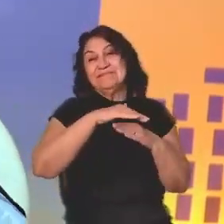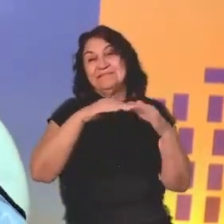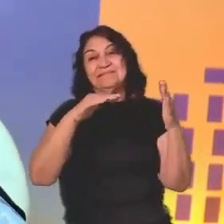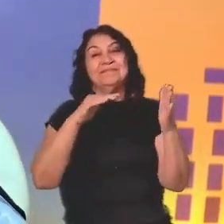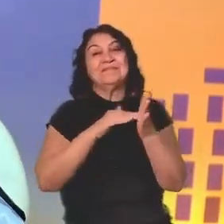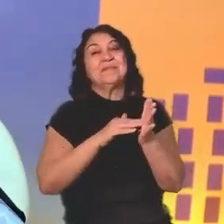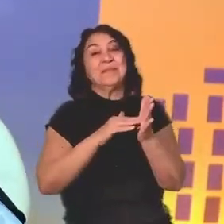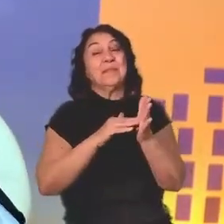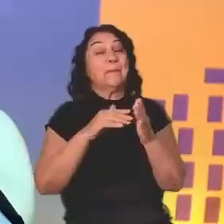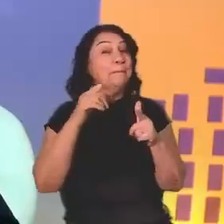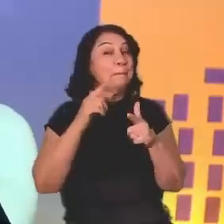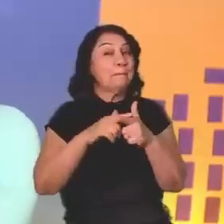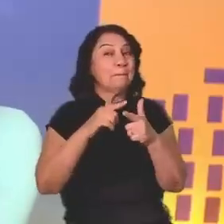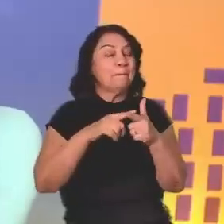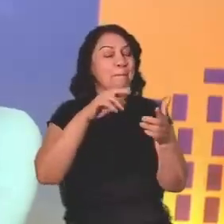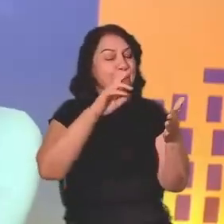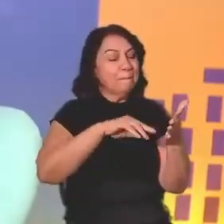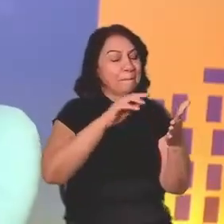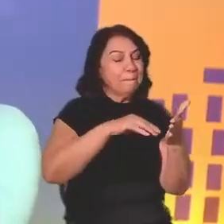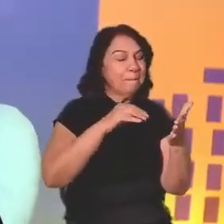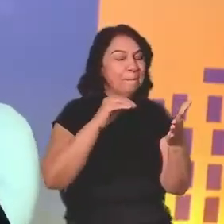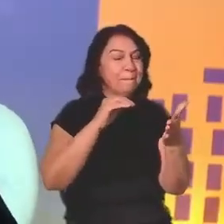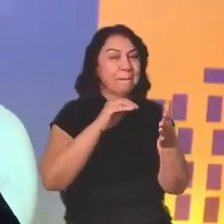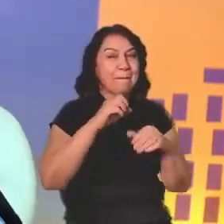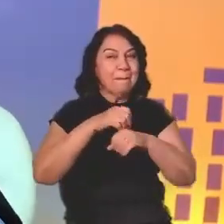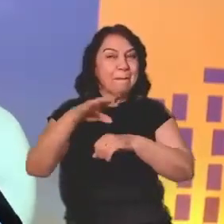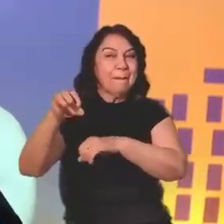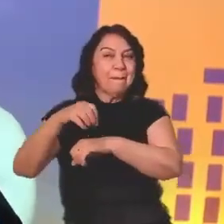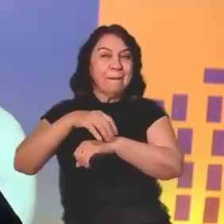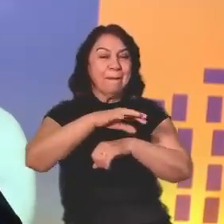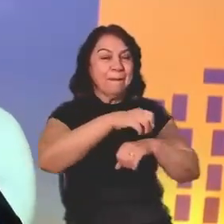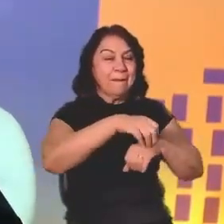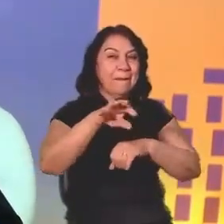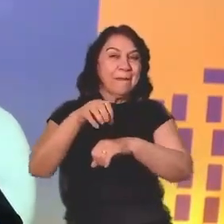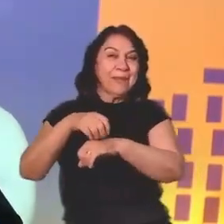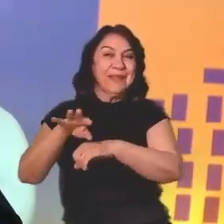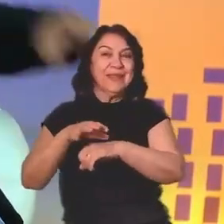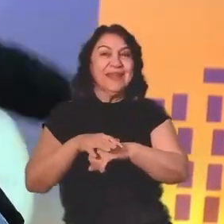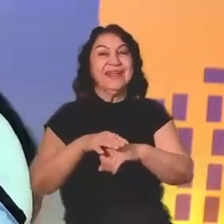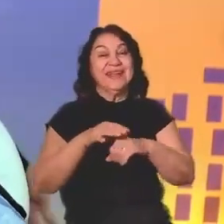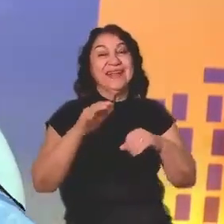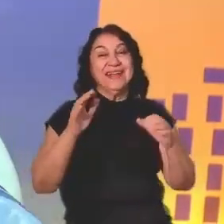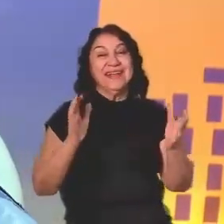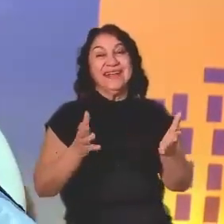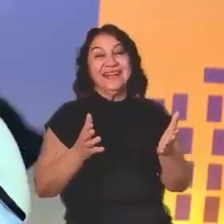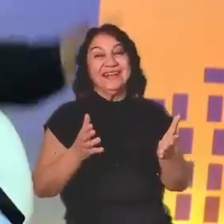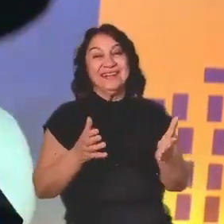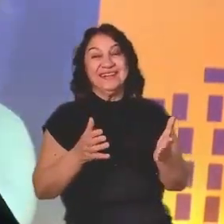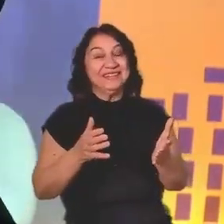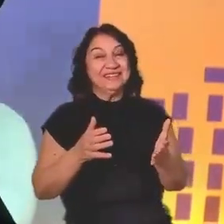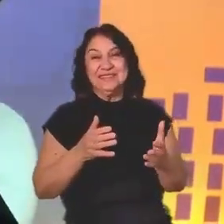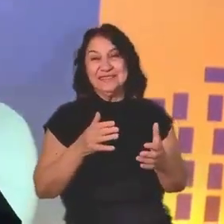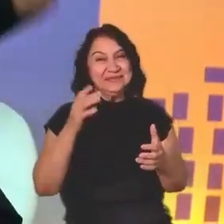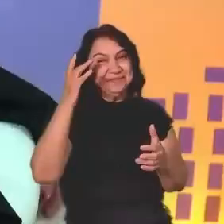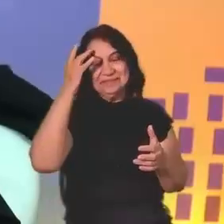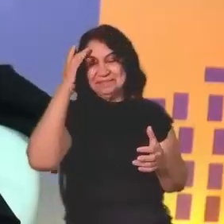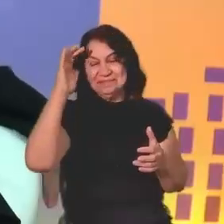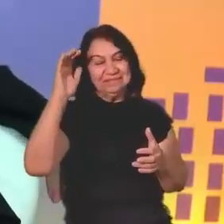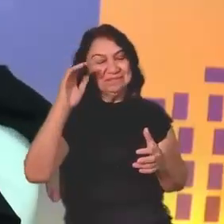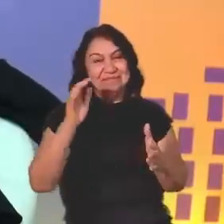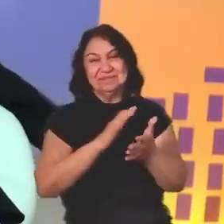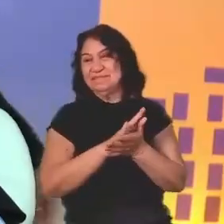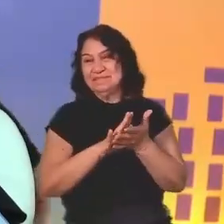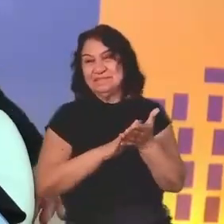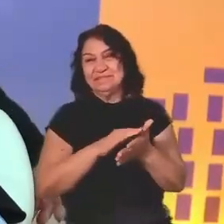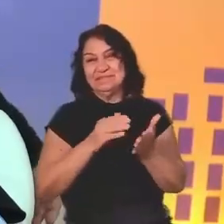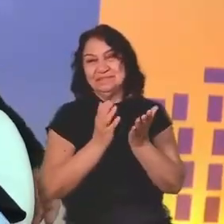final. De tanto que eu li a Bíblia, eu falo, não, hoje eu não sei nada da Bíblia. De tanto que eu li, eu falo, não vou nem olhar muito, não, que